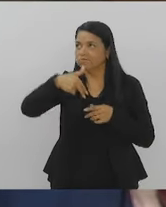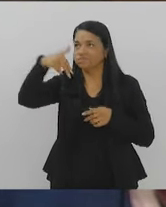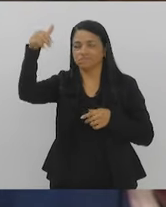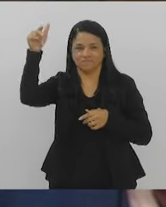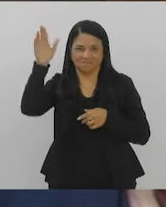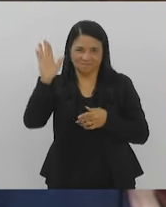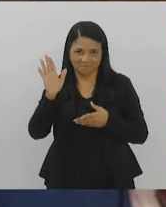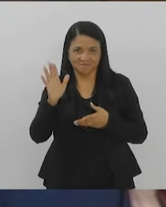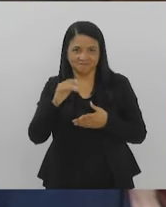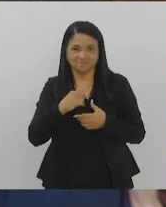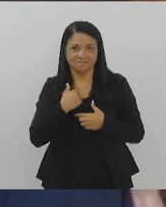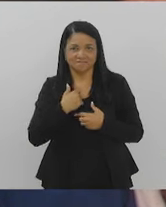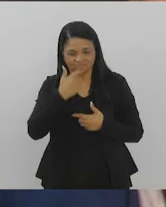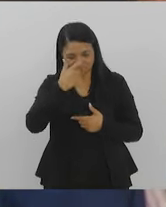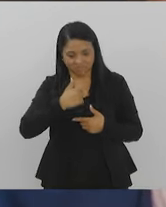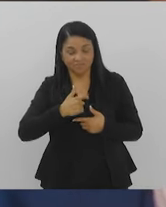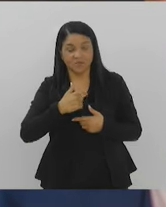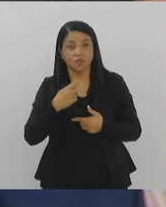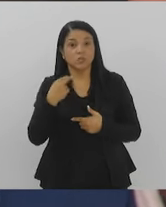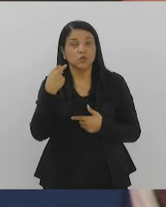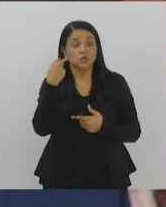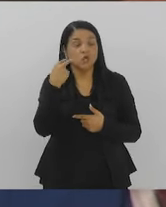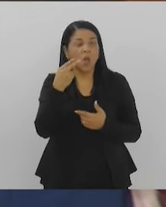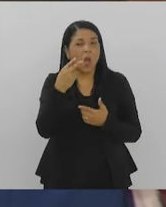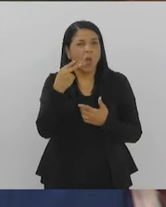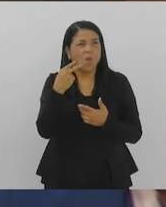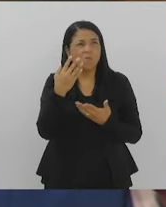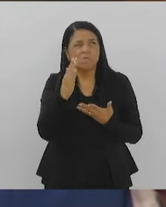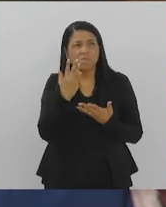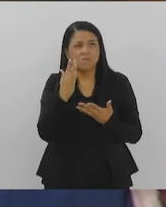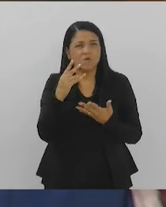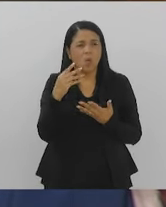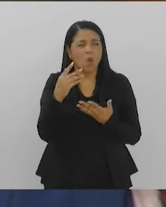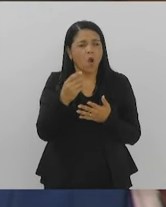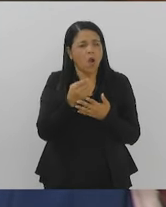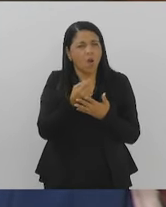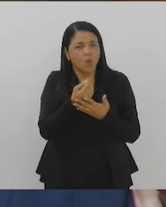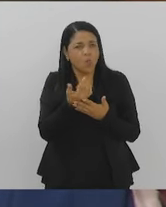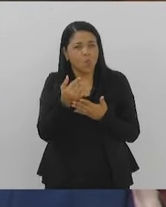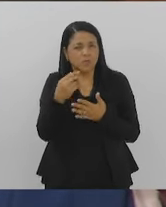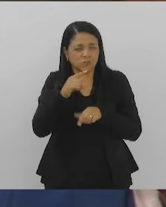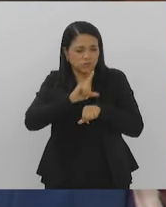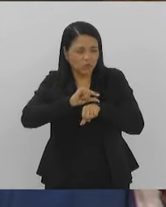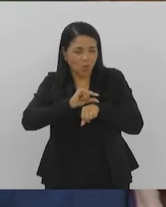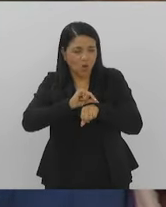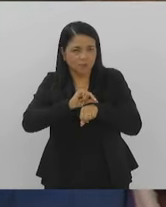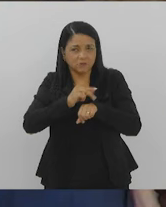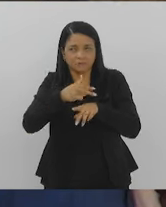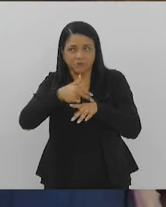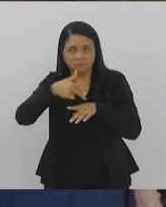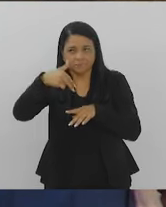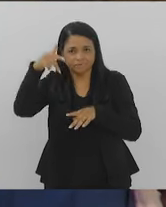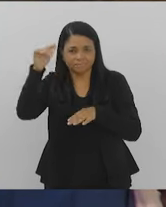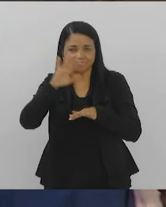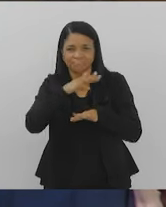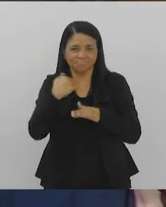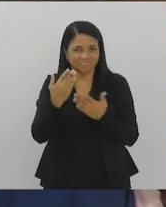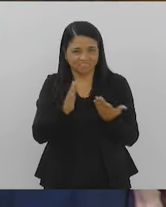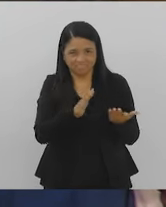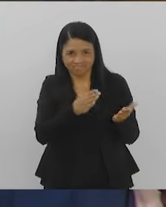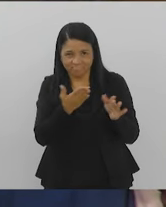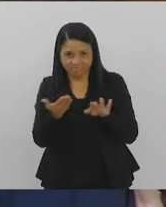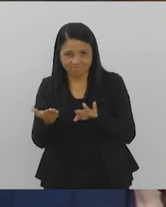Faltando algumas horas para ele partir para o Senhor e ser promovido para a eternidade, estávamos